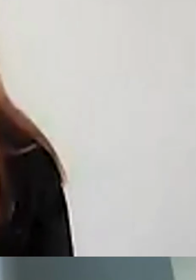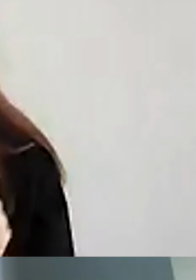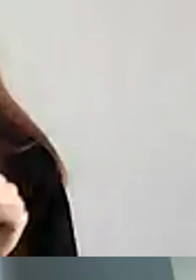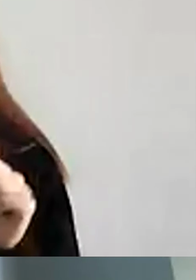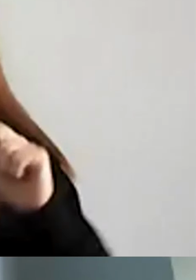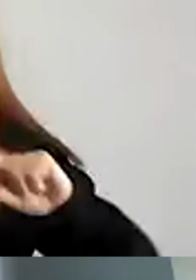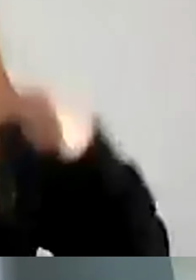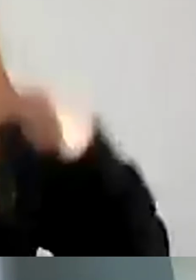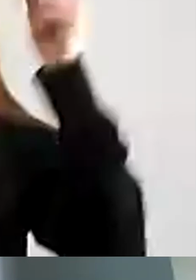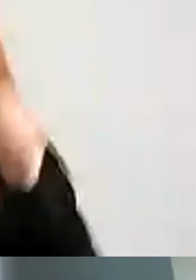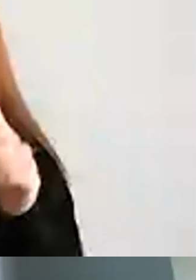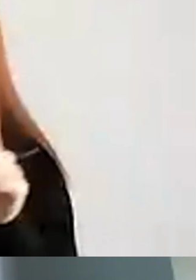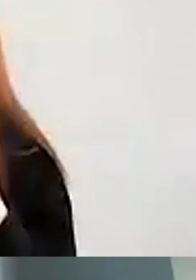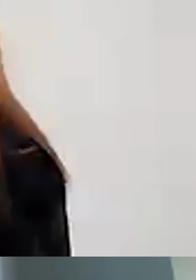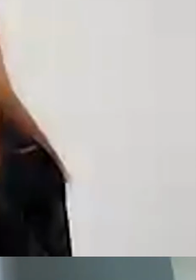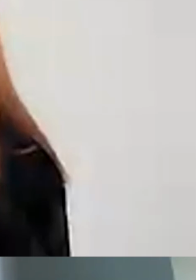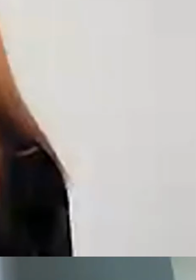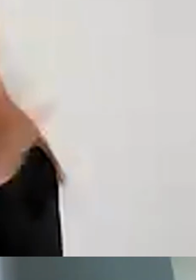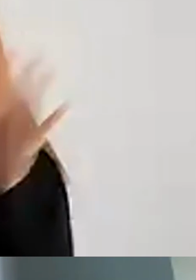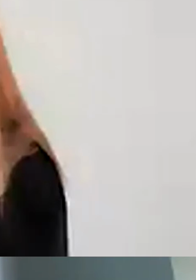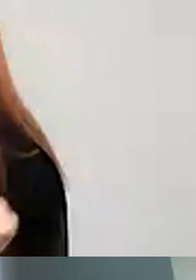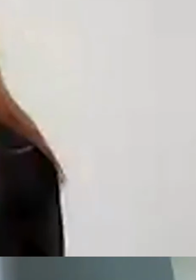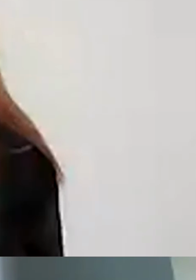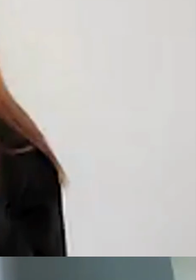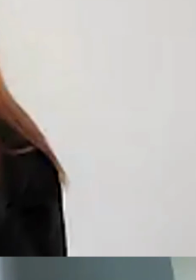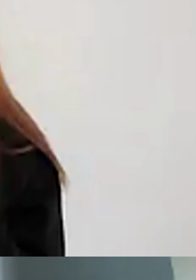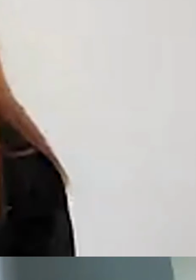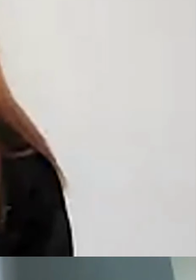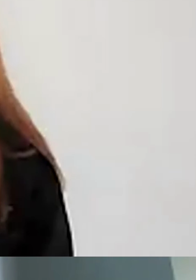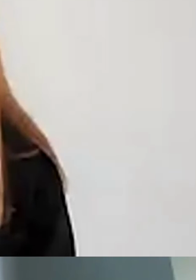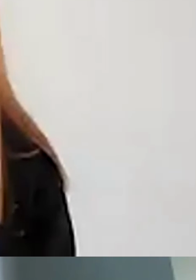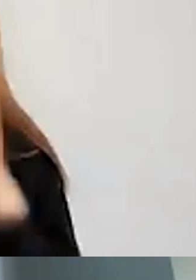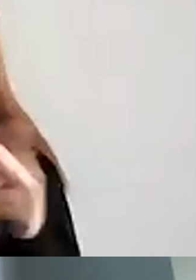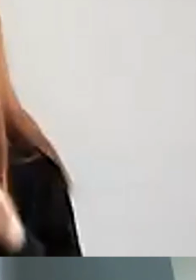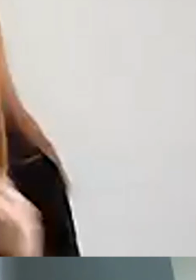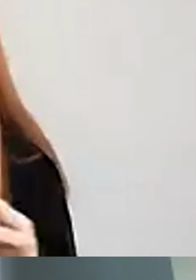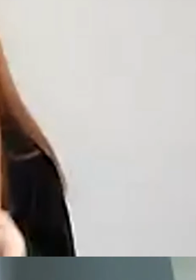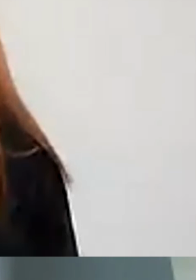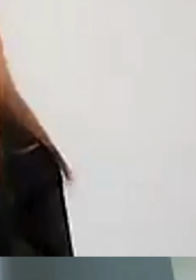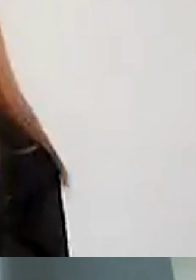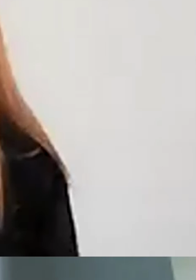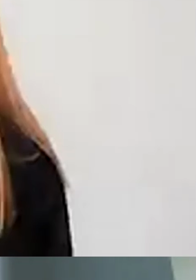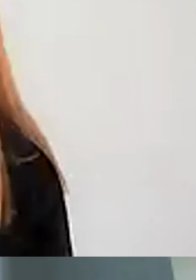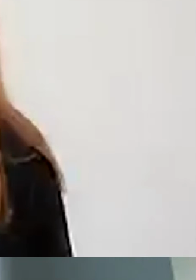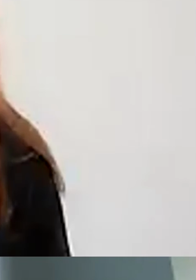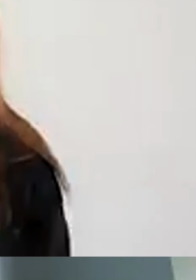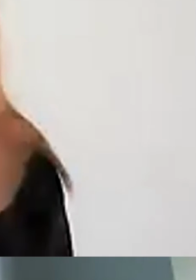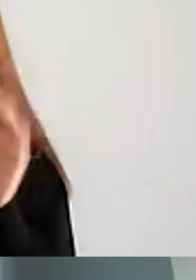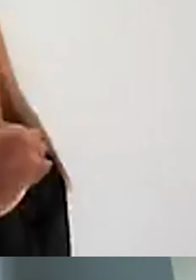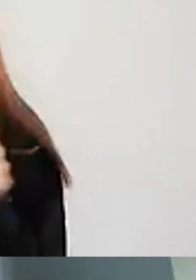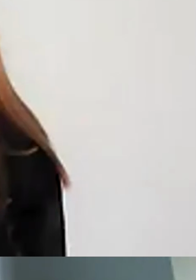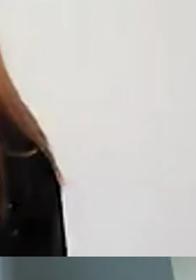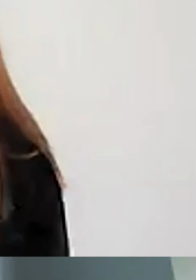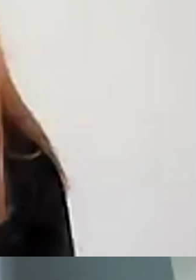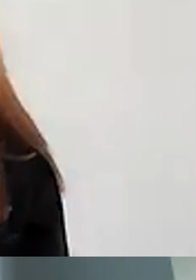redes europeias de referência, em estreita colaboração com a estratégia, com os seus parceiros e, claro, com a Comissão Nacional